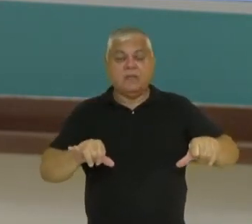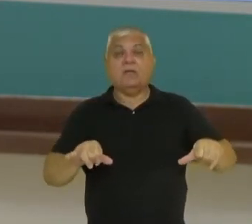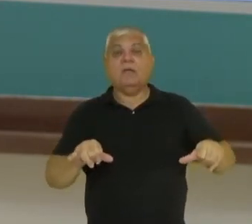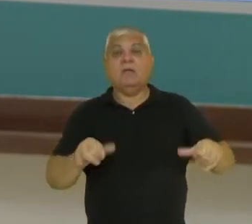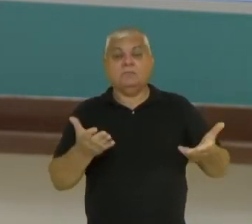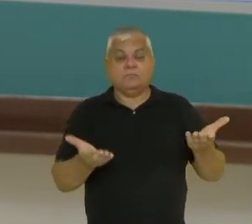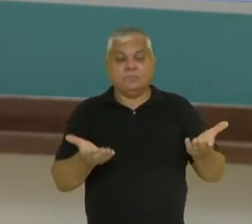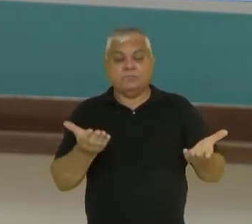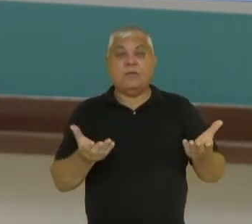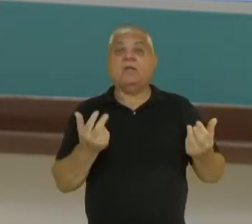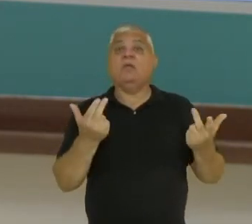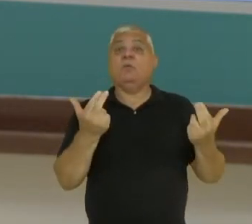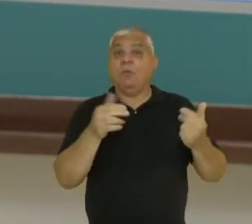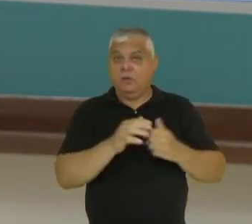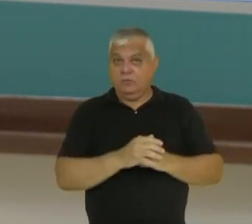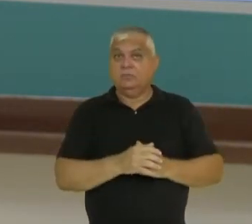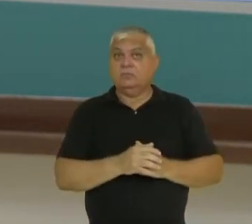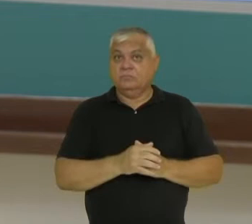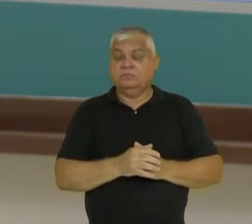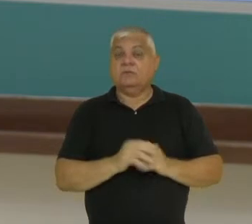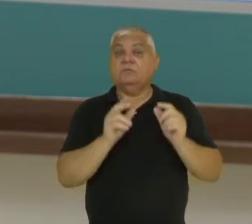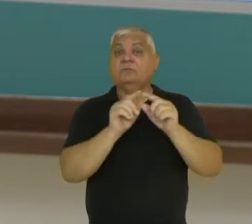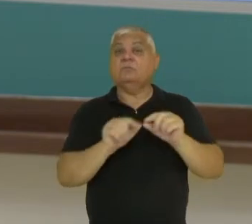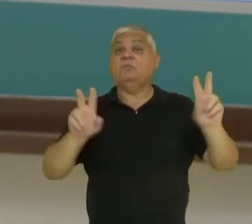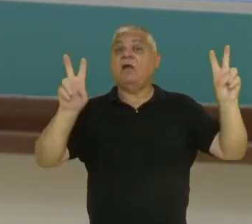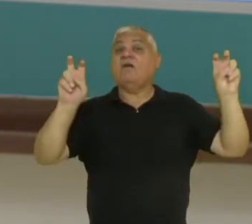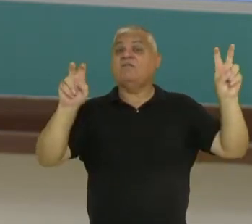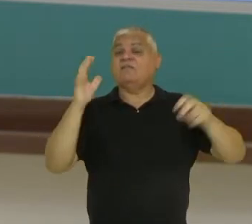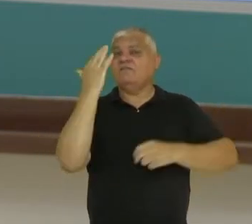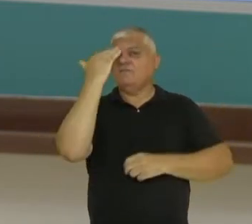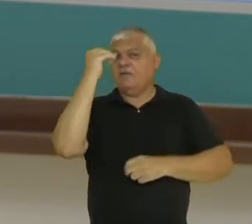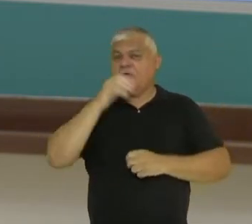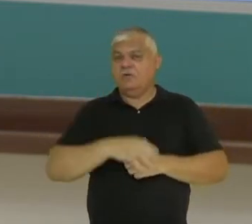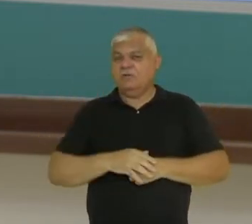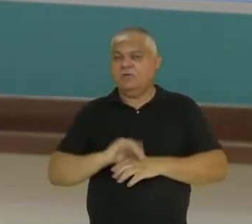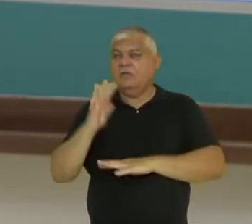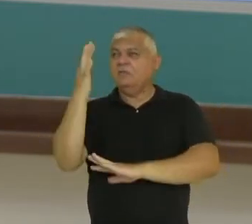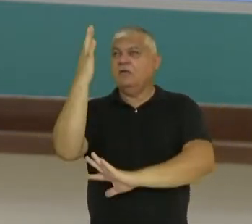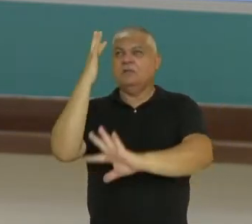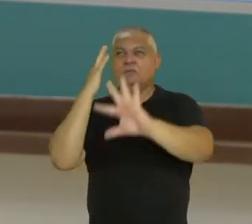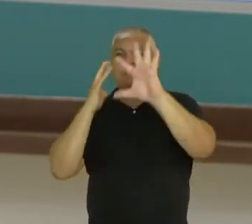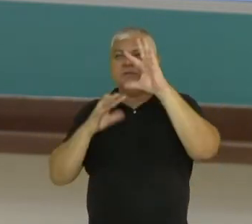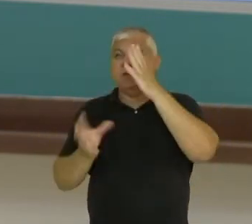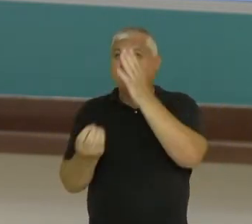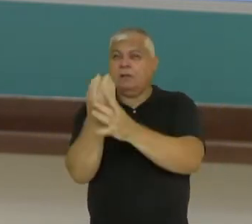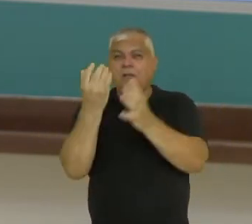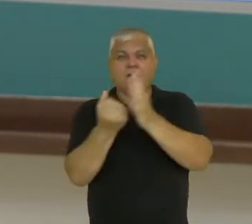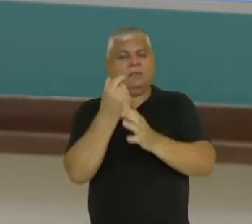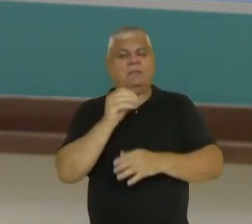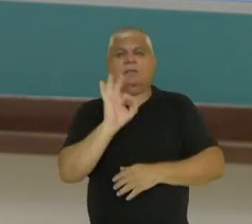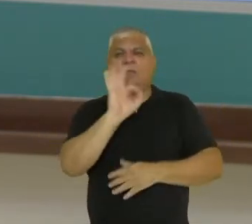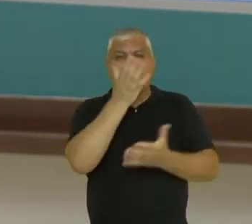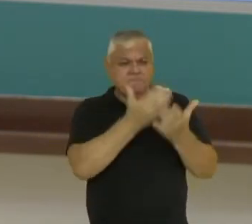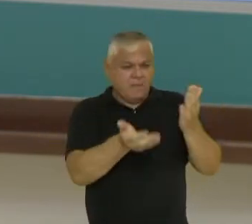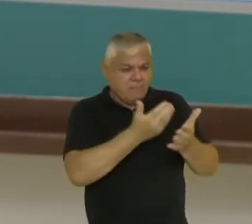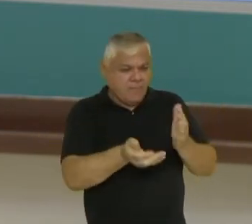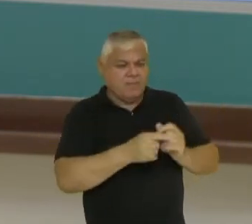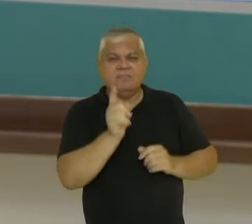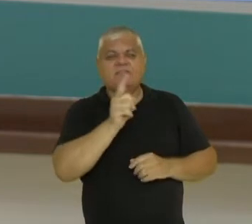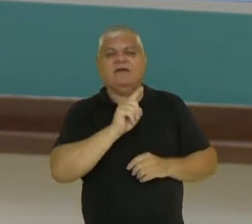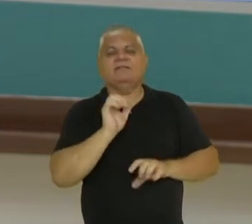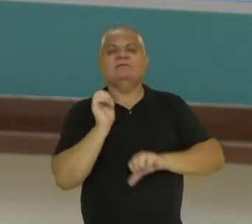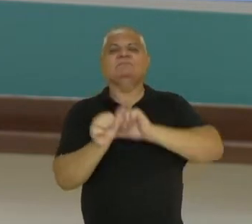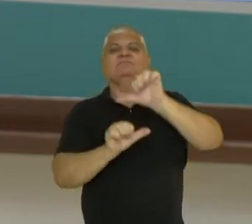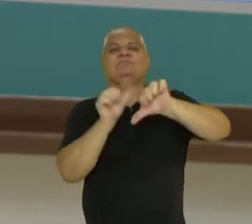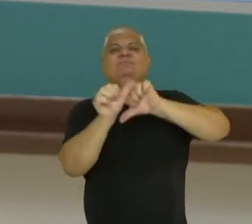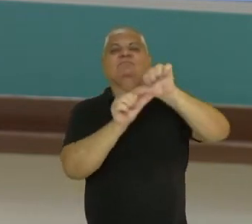Lavoisier uma frase bem famosa que diz o seguinte: que na natureza nada se cria, nada se perde, tudo se transforma.